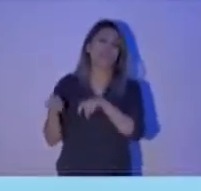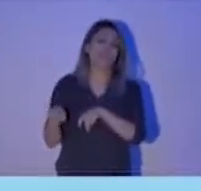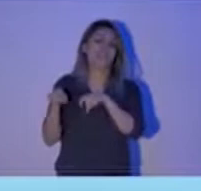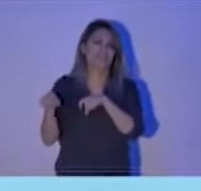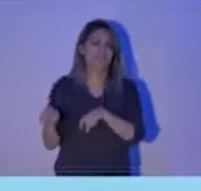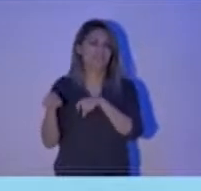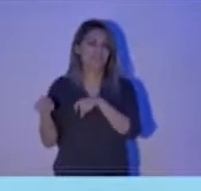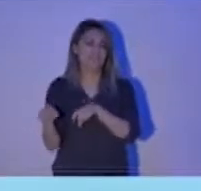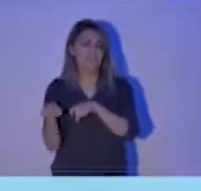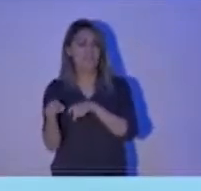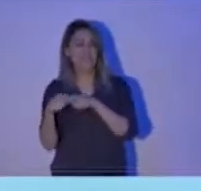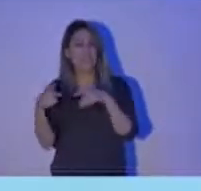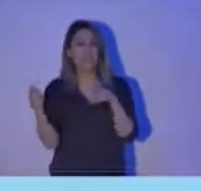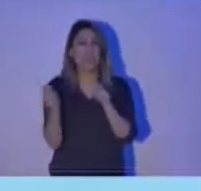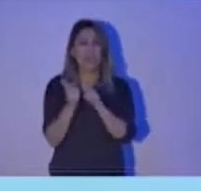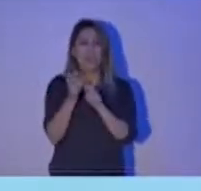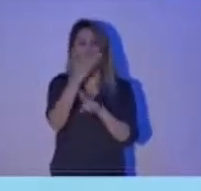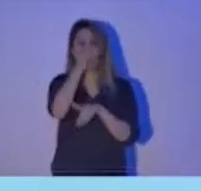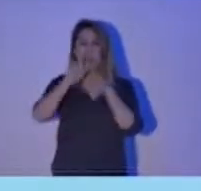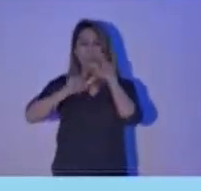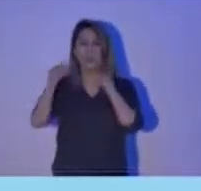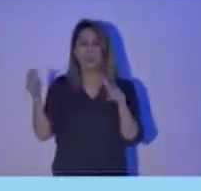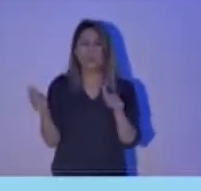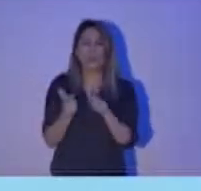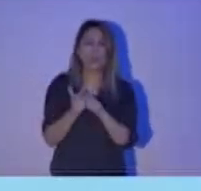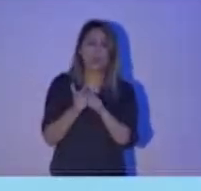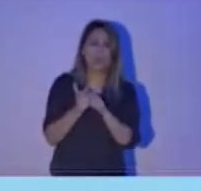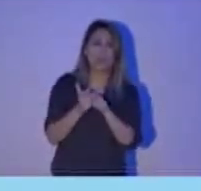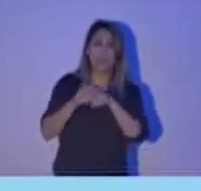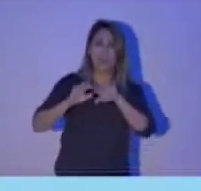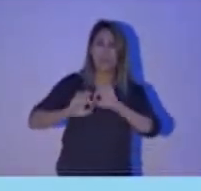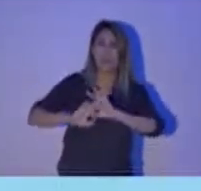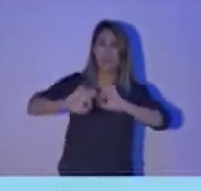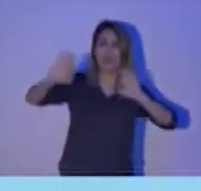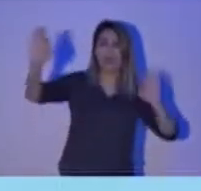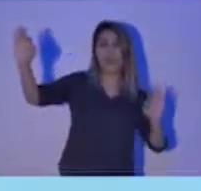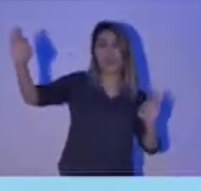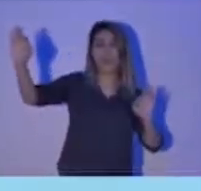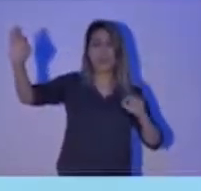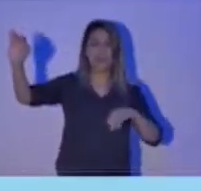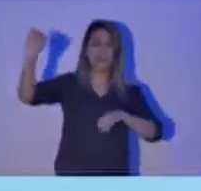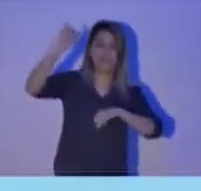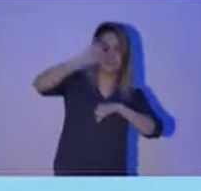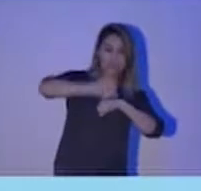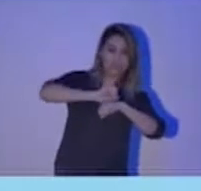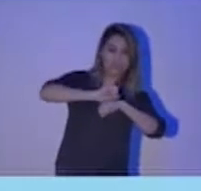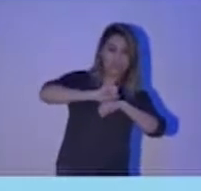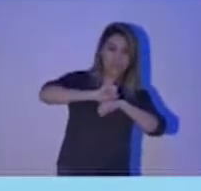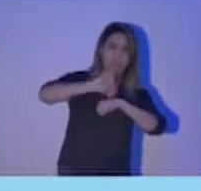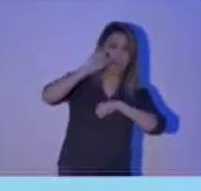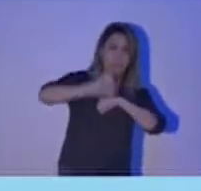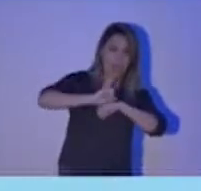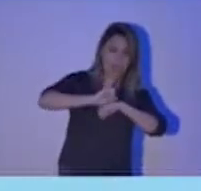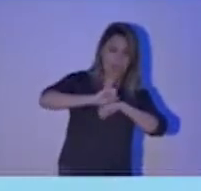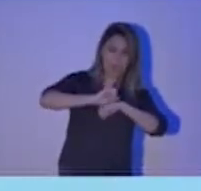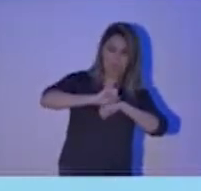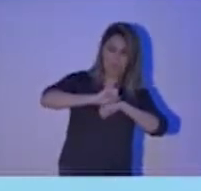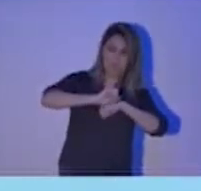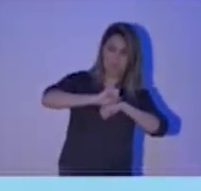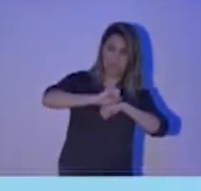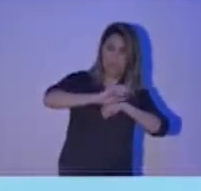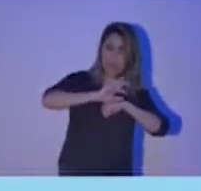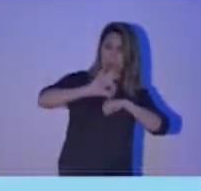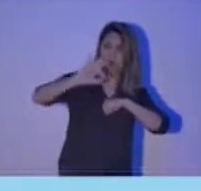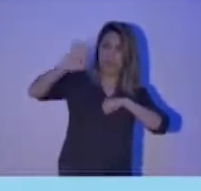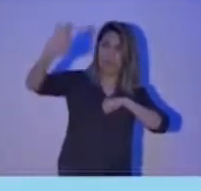7.500 habitantes, localizada a 640 quilômetros da capital do estado. Então, esse processo, não dá para pensar na